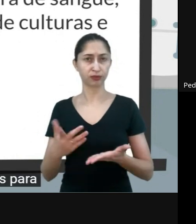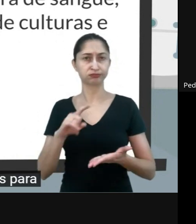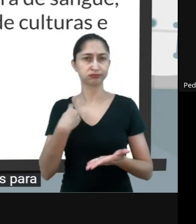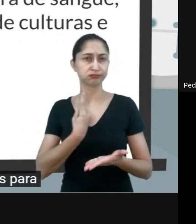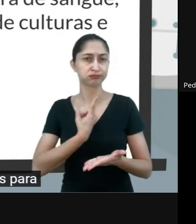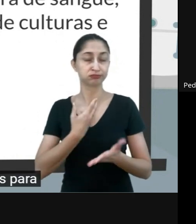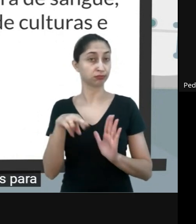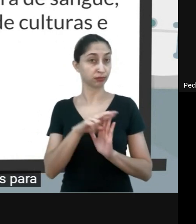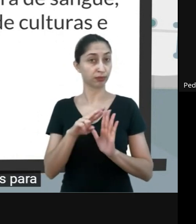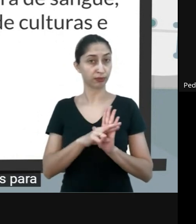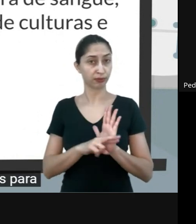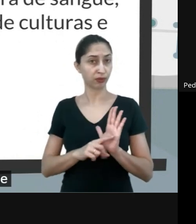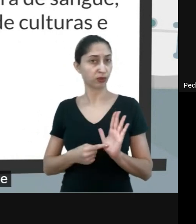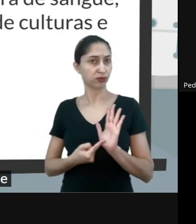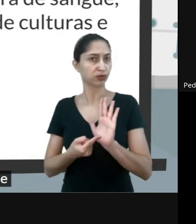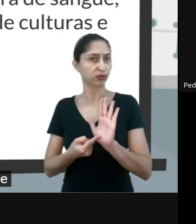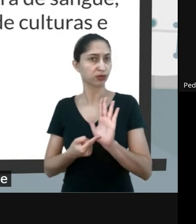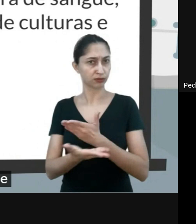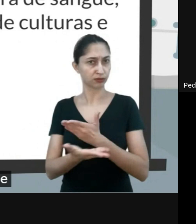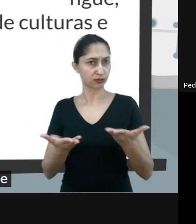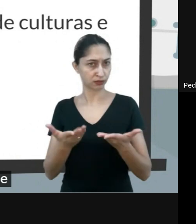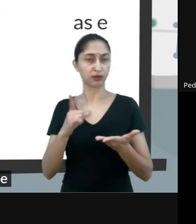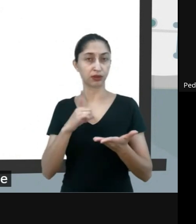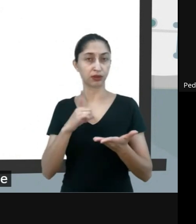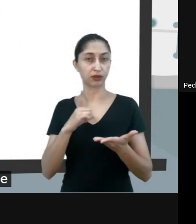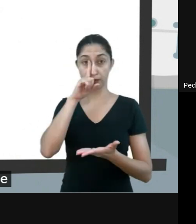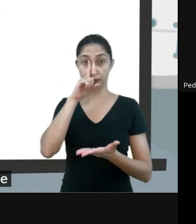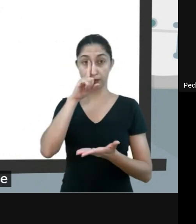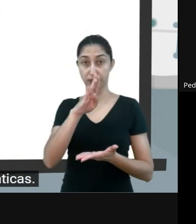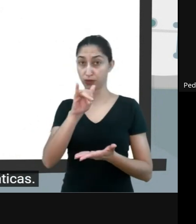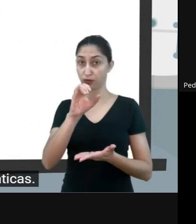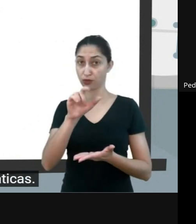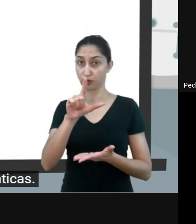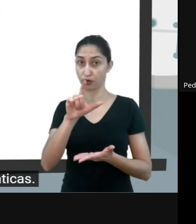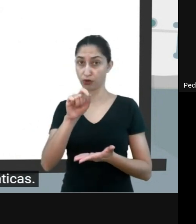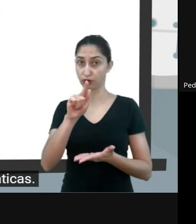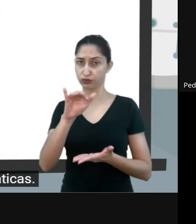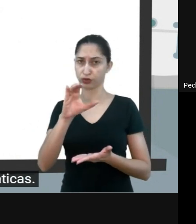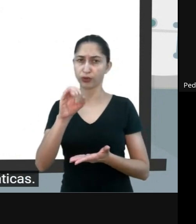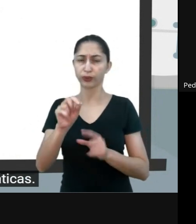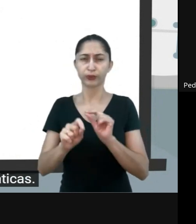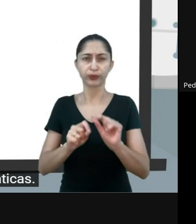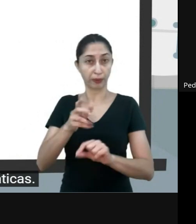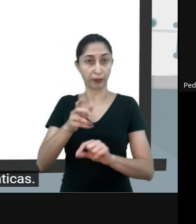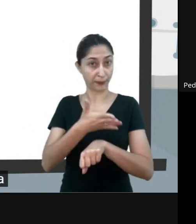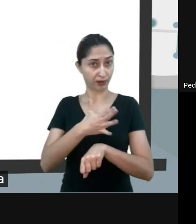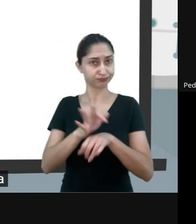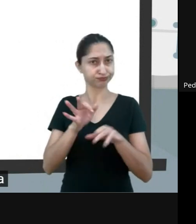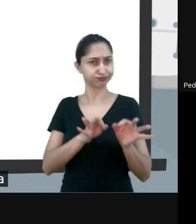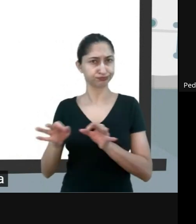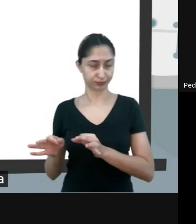podemos começar com algumas regras para as áreas com riscos biológicos, que também podemos chamar de boas práticas.